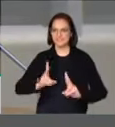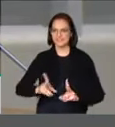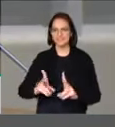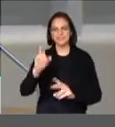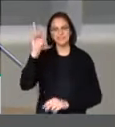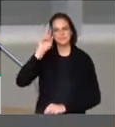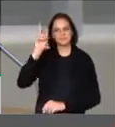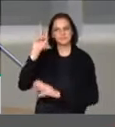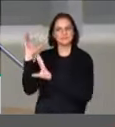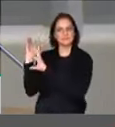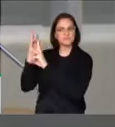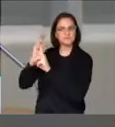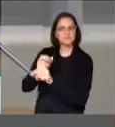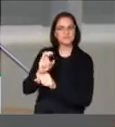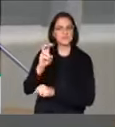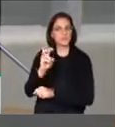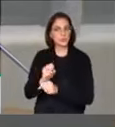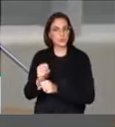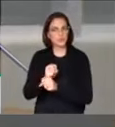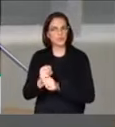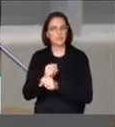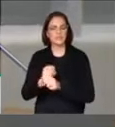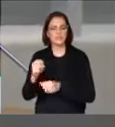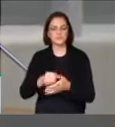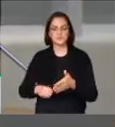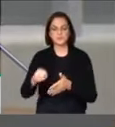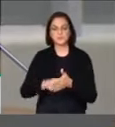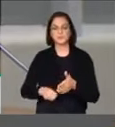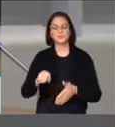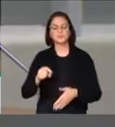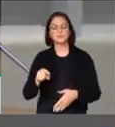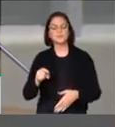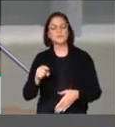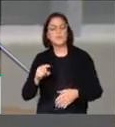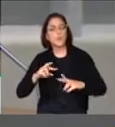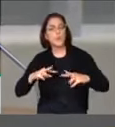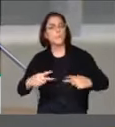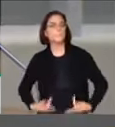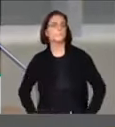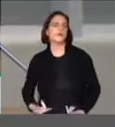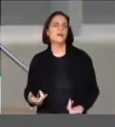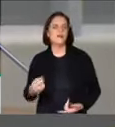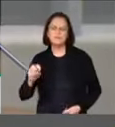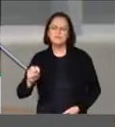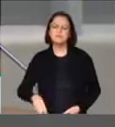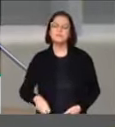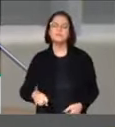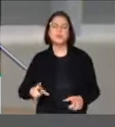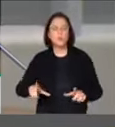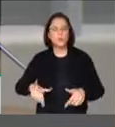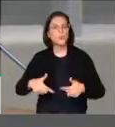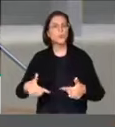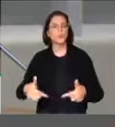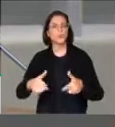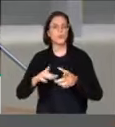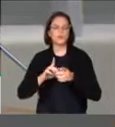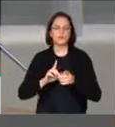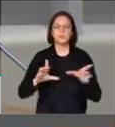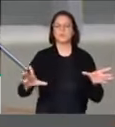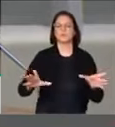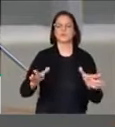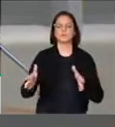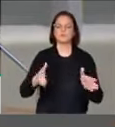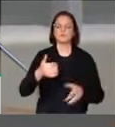50 anos de Stonewall para a humanidade, para que a gente pudesse, na vaga das lutas democráticas de